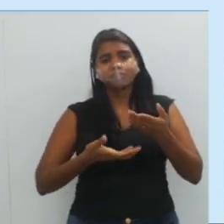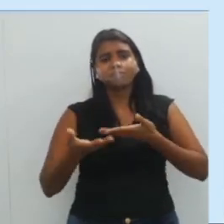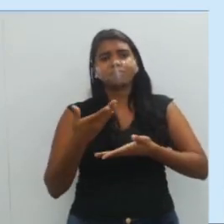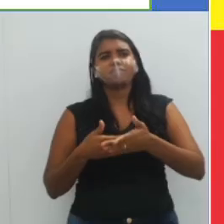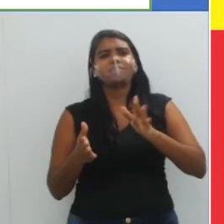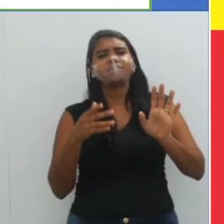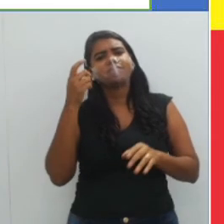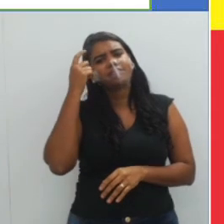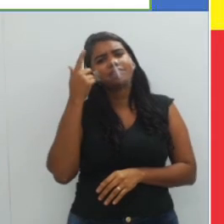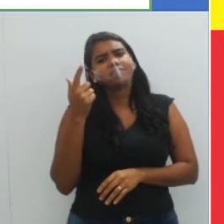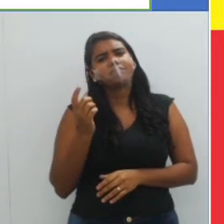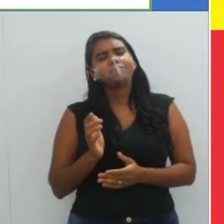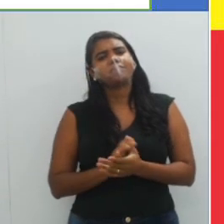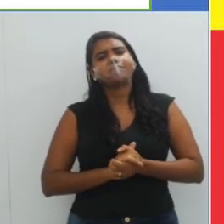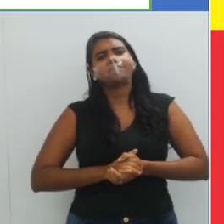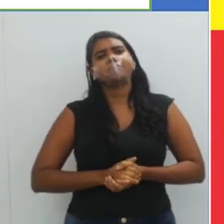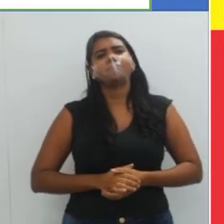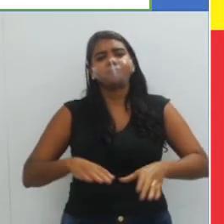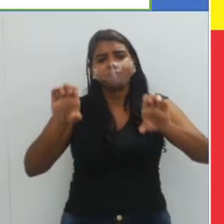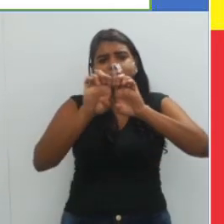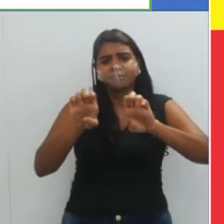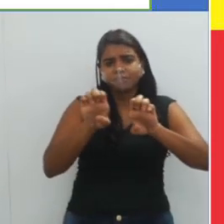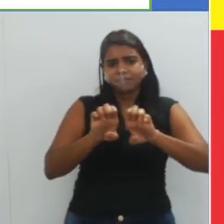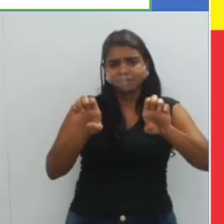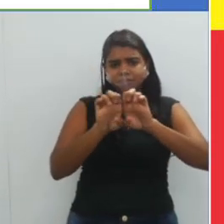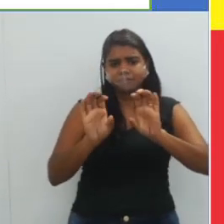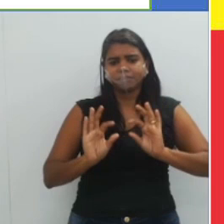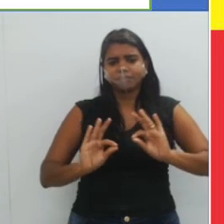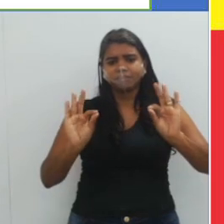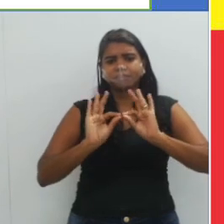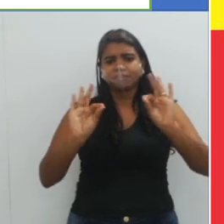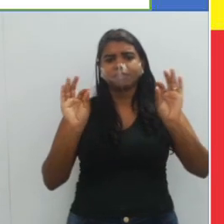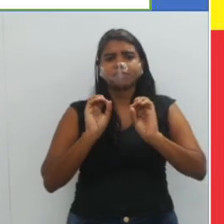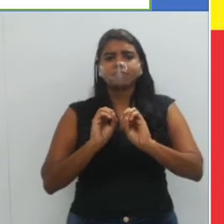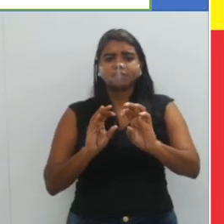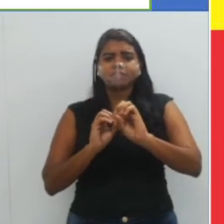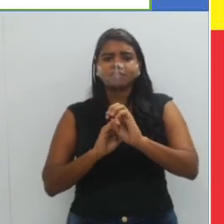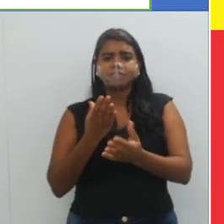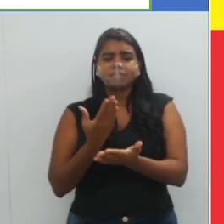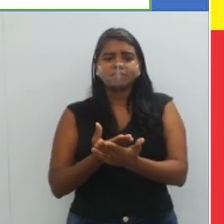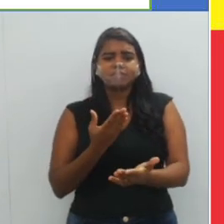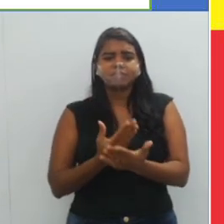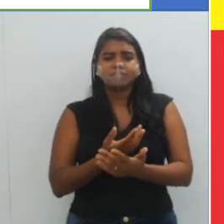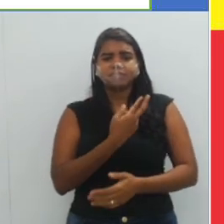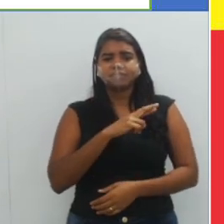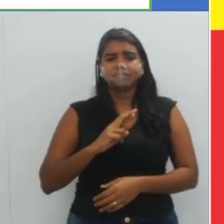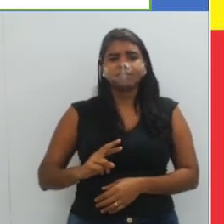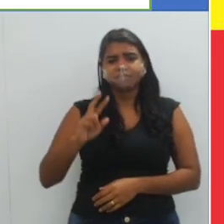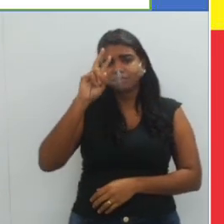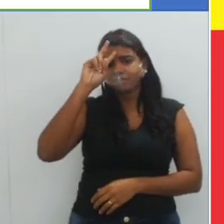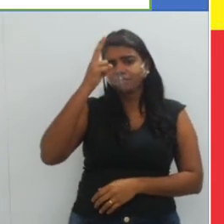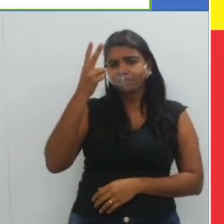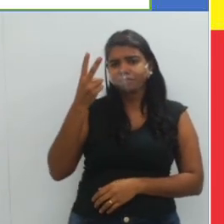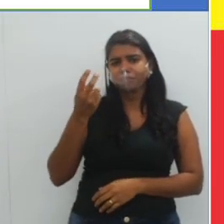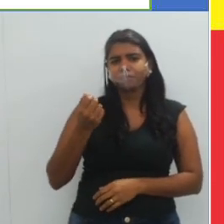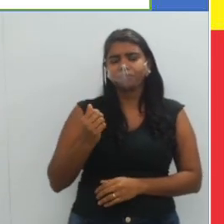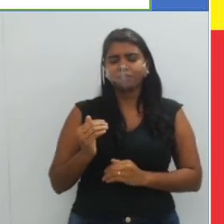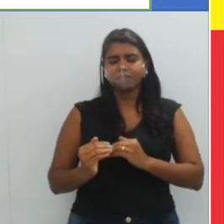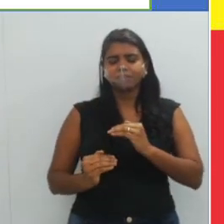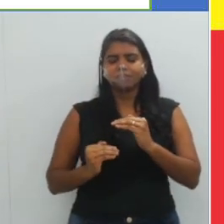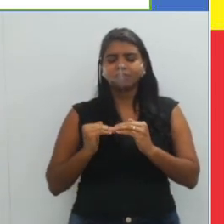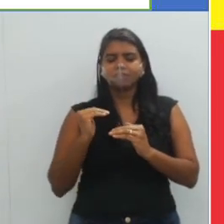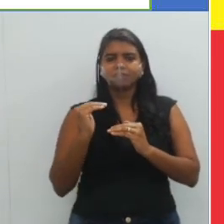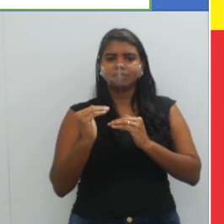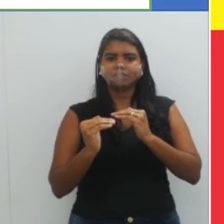sociedade. Pensem só. Em síntese, as aulas de ensino religioso são fortes aliadas para